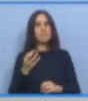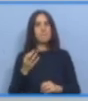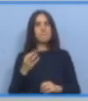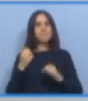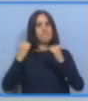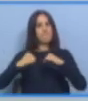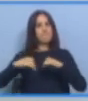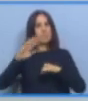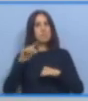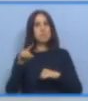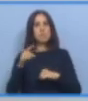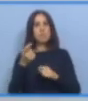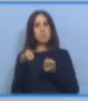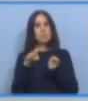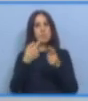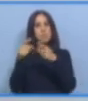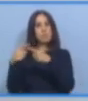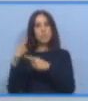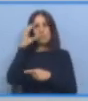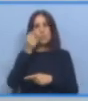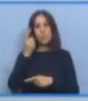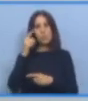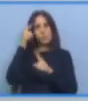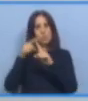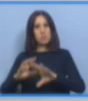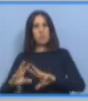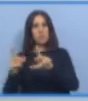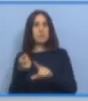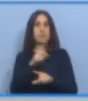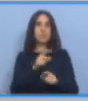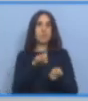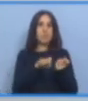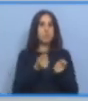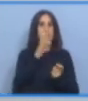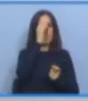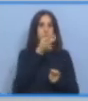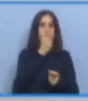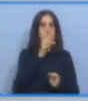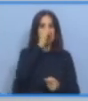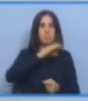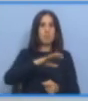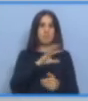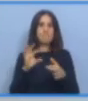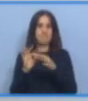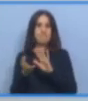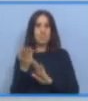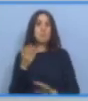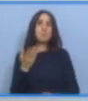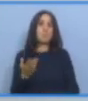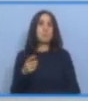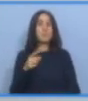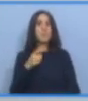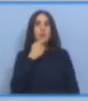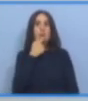concertação maior entre as organizações não governamentais para o desenvolvimento e as organizações não governamentais de ambiente. E, portanto, que